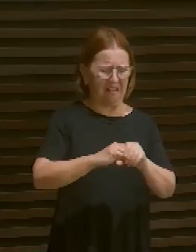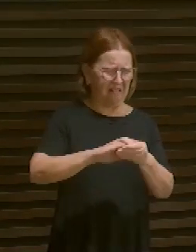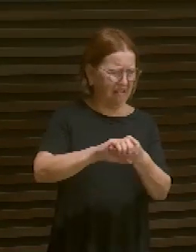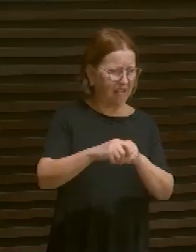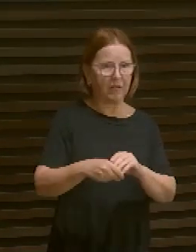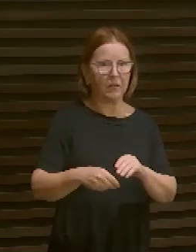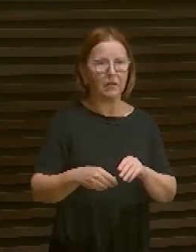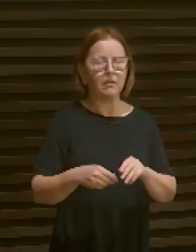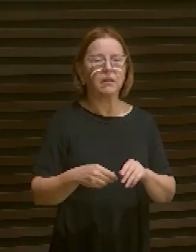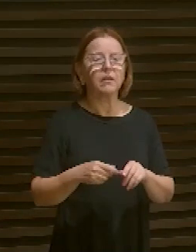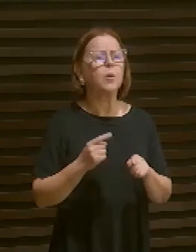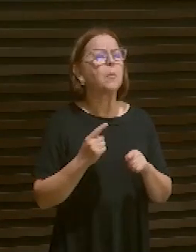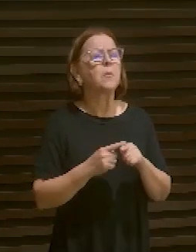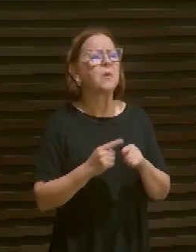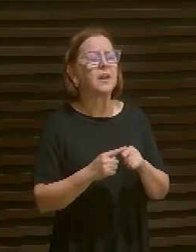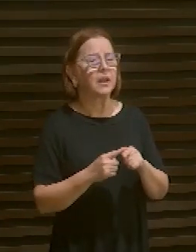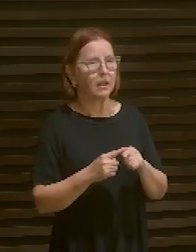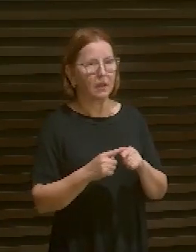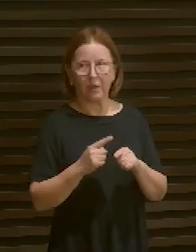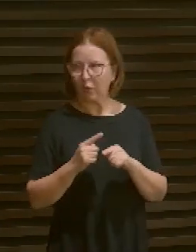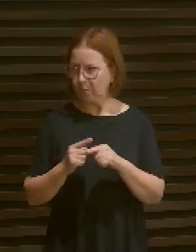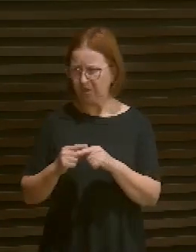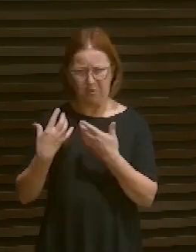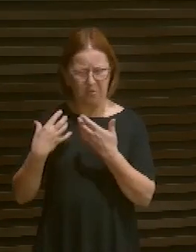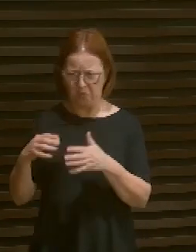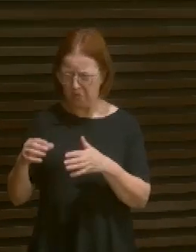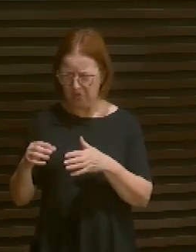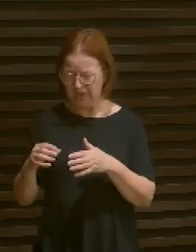Porque eu não quero lhe contaminar.